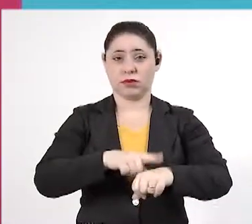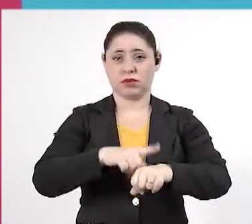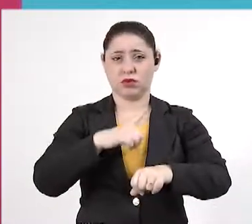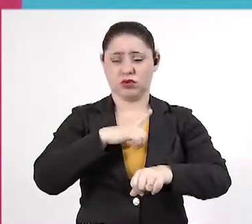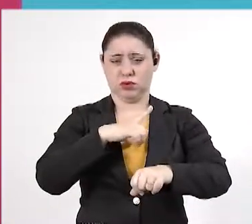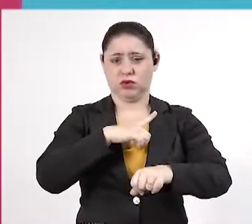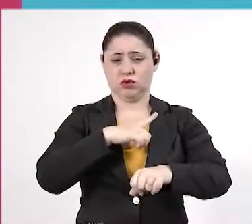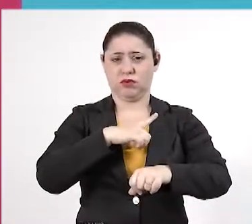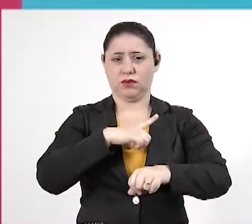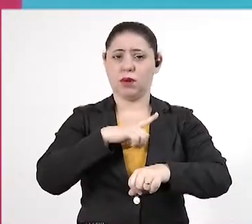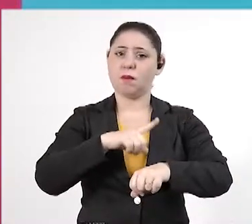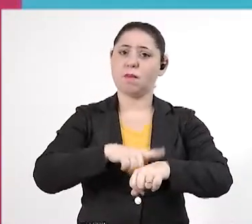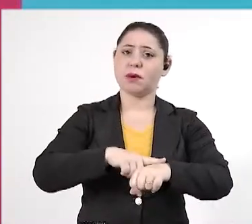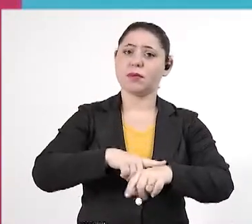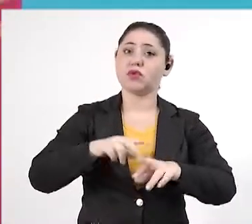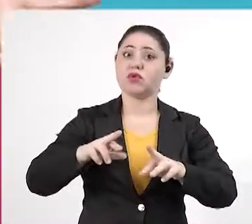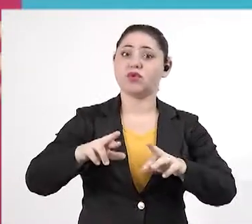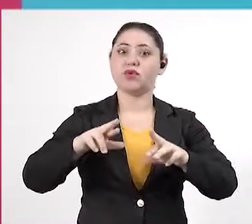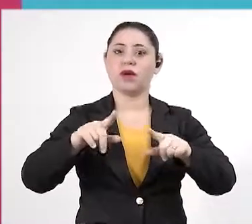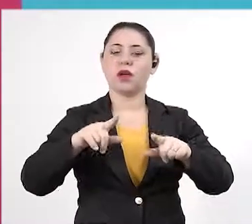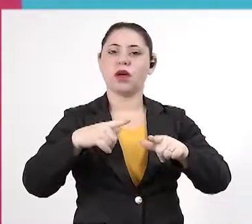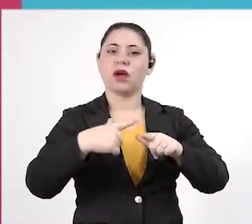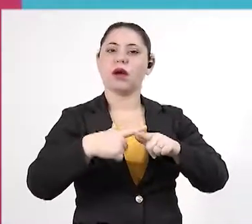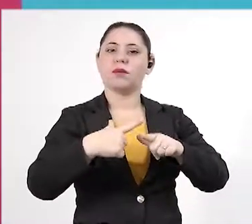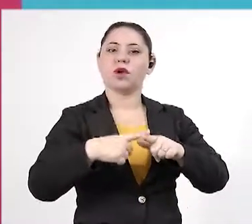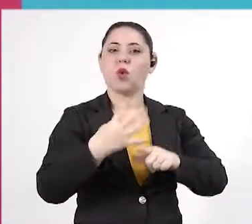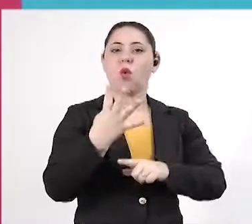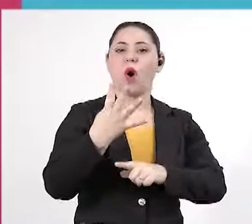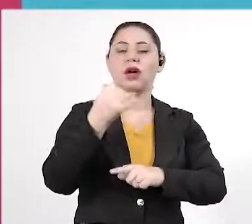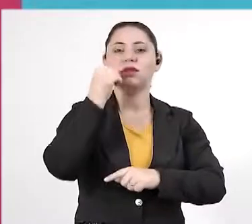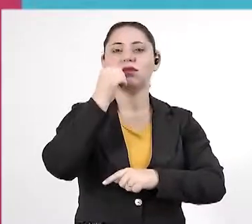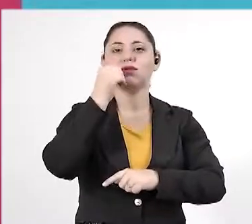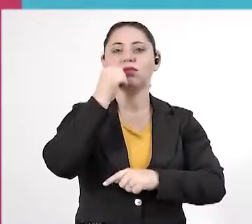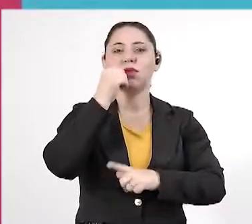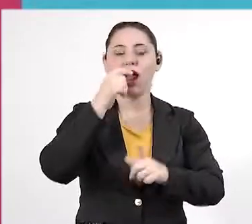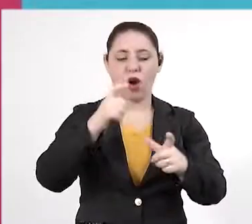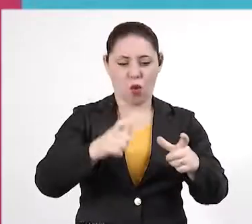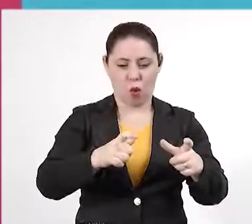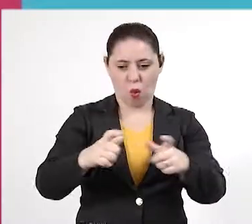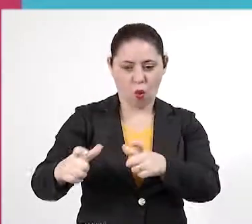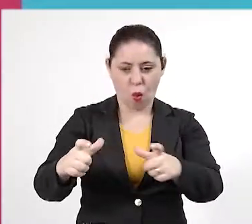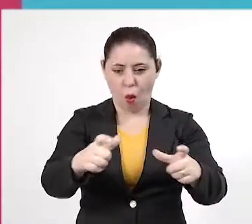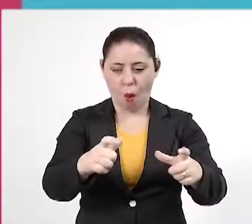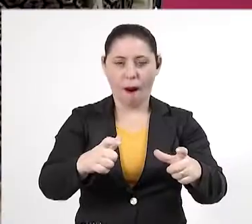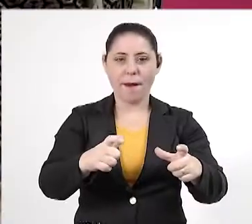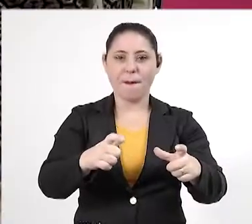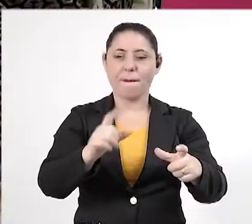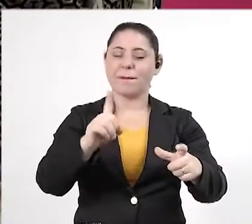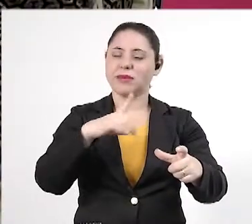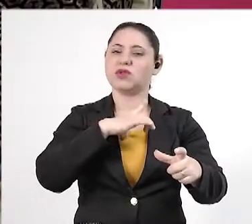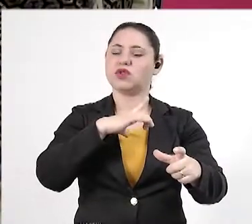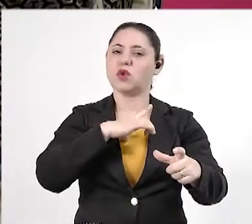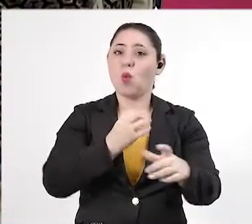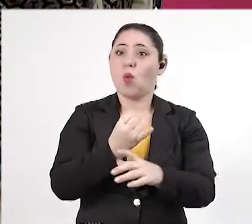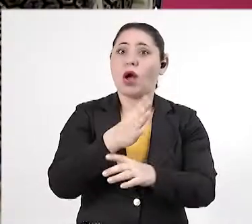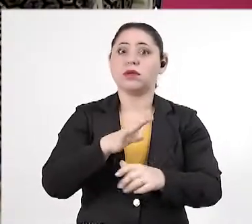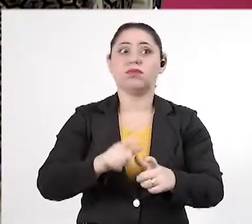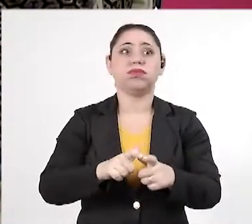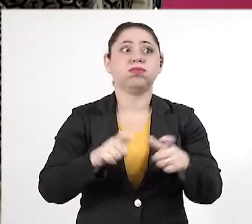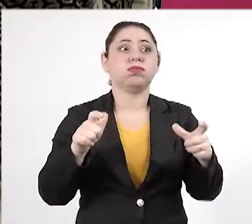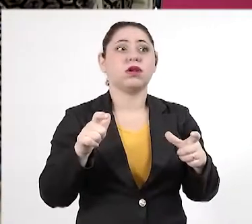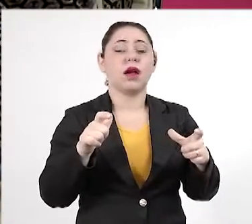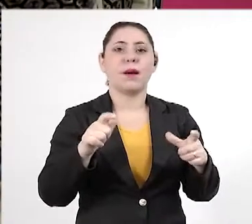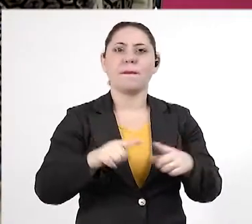nós tivemos ali um momento ímpar, porque nós tínhamos 4 mulheres em determinadas sessões, né? Então, a gente estava ali quase